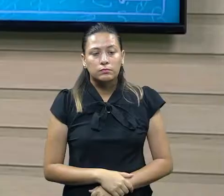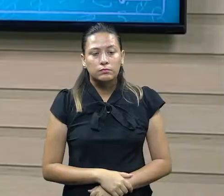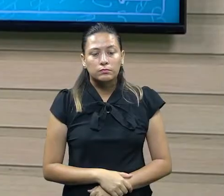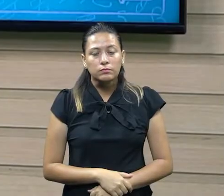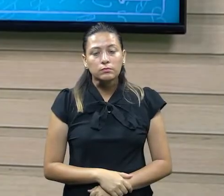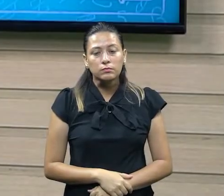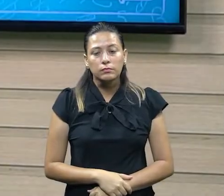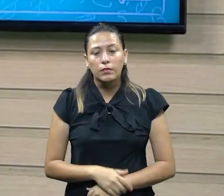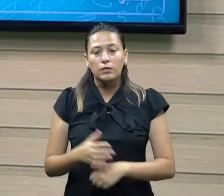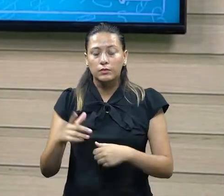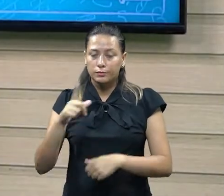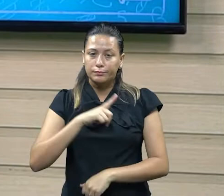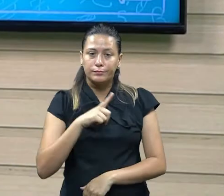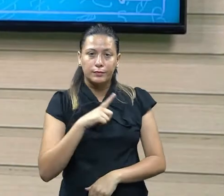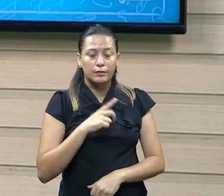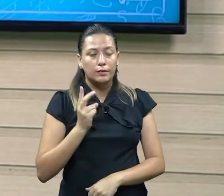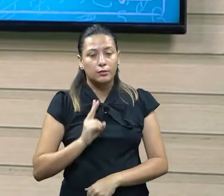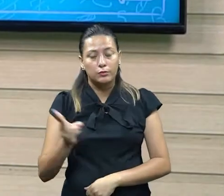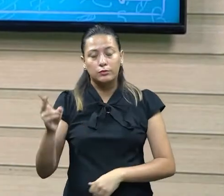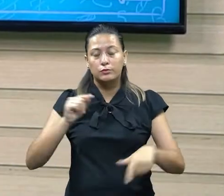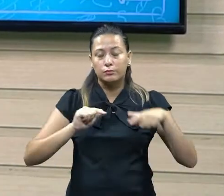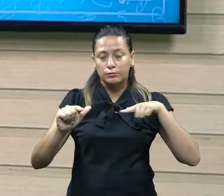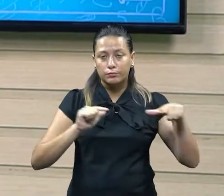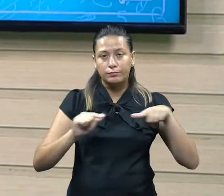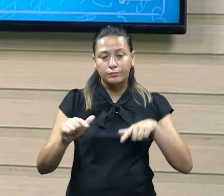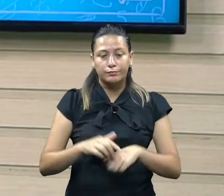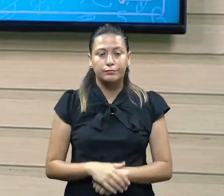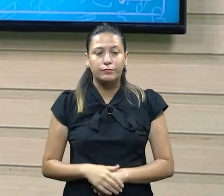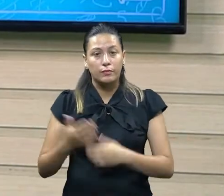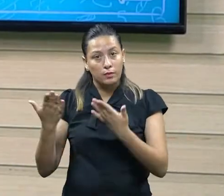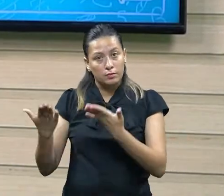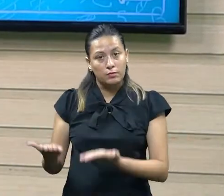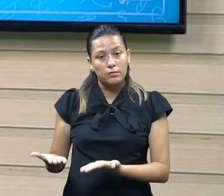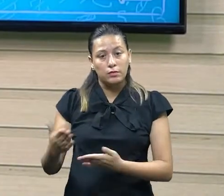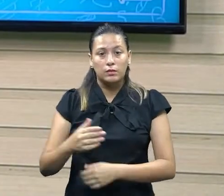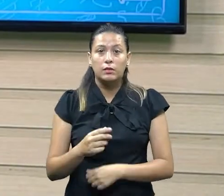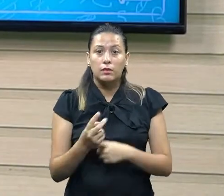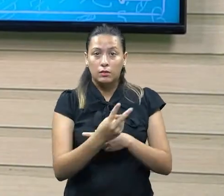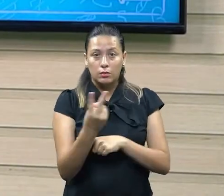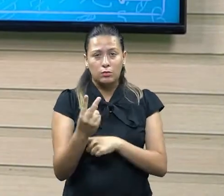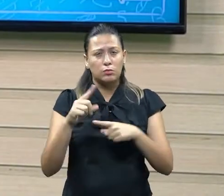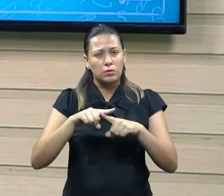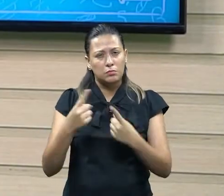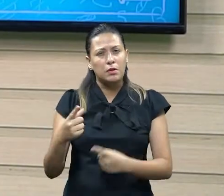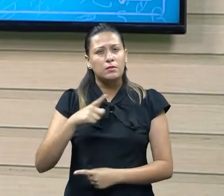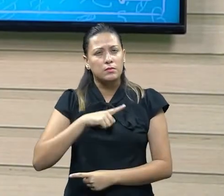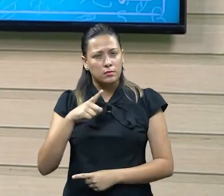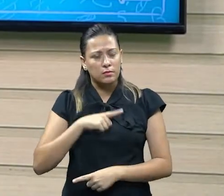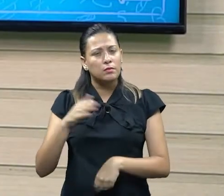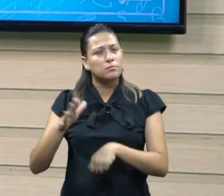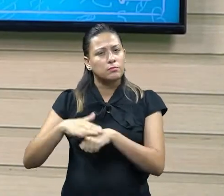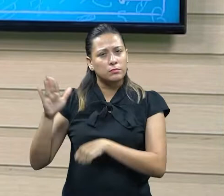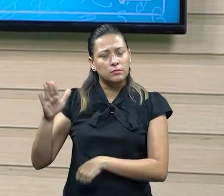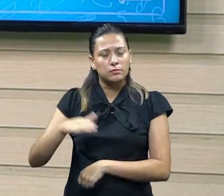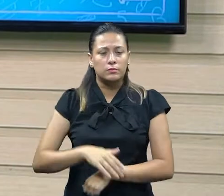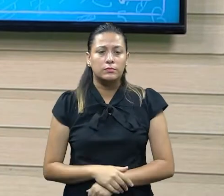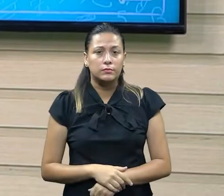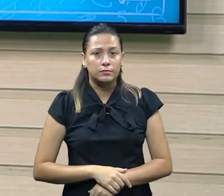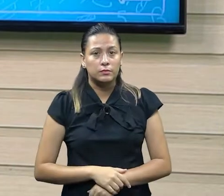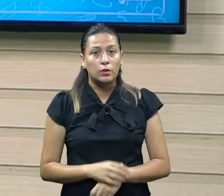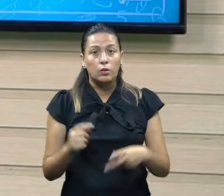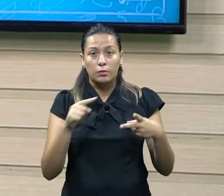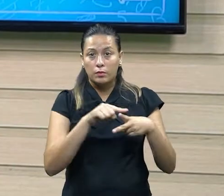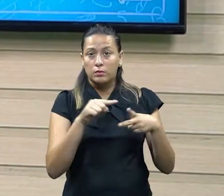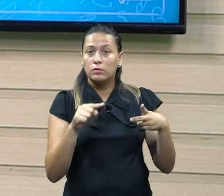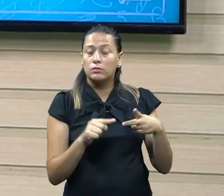serviços. Então, nós estamos aqui diante de duas, temos outras, tá? Mas essas duas, elas